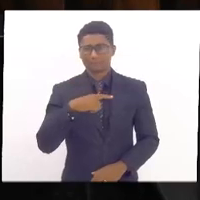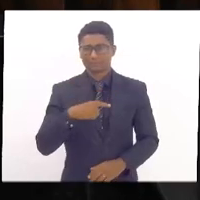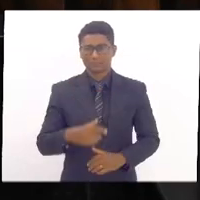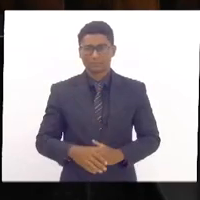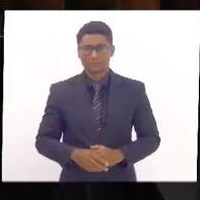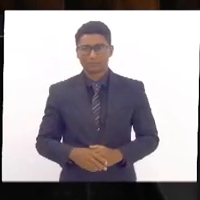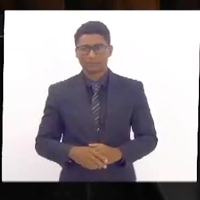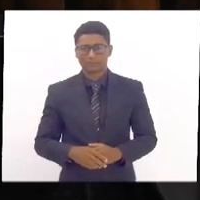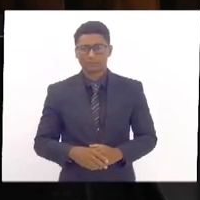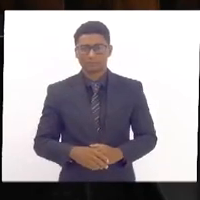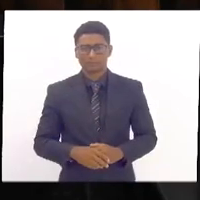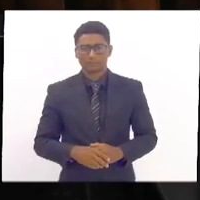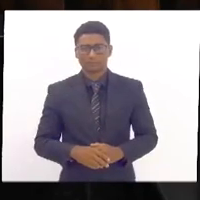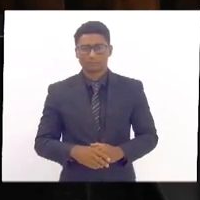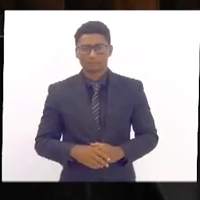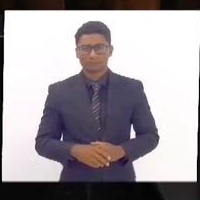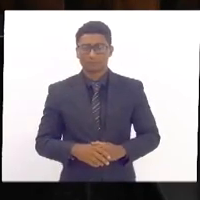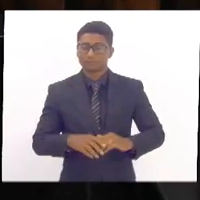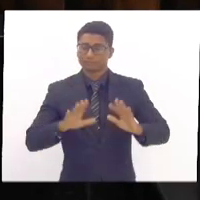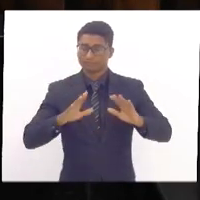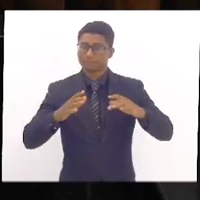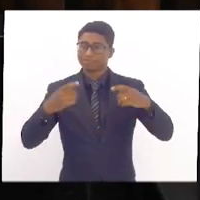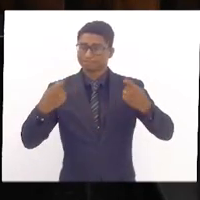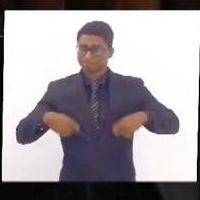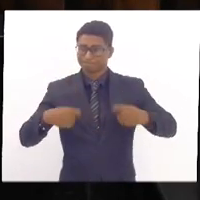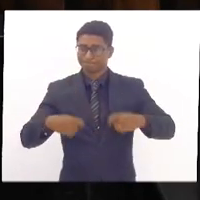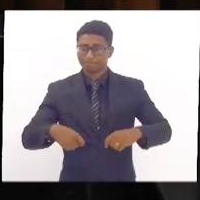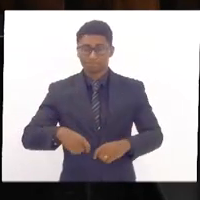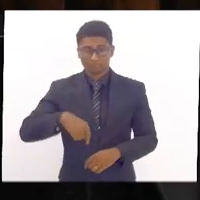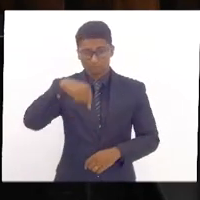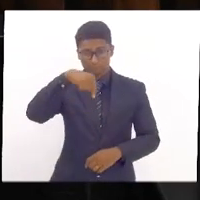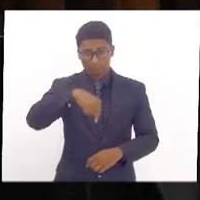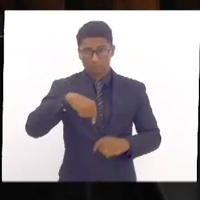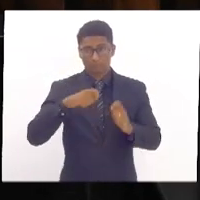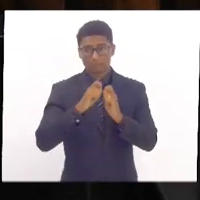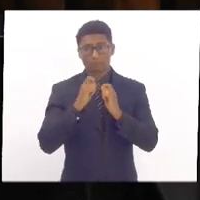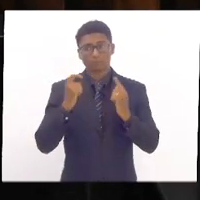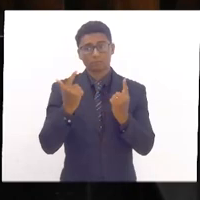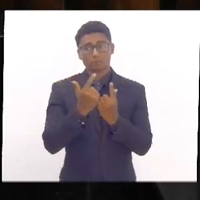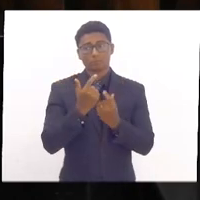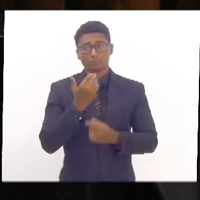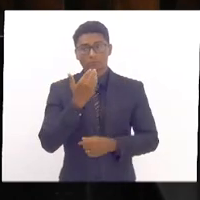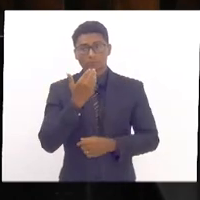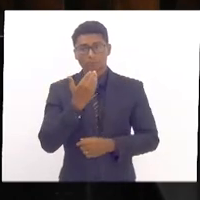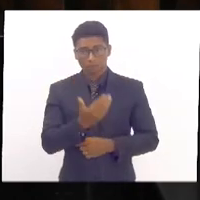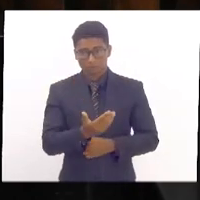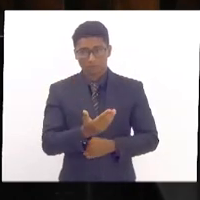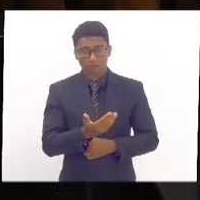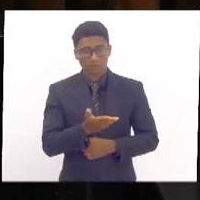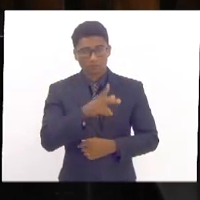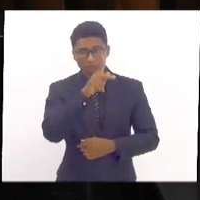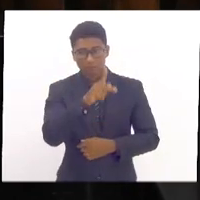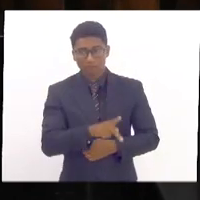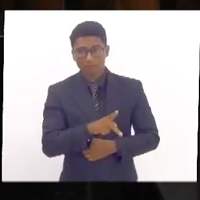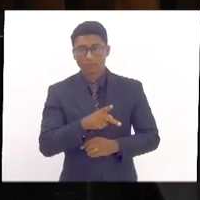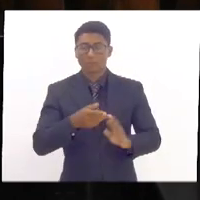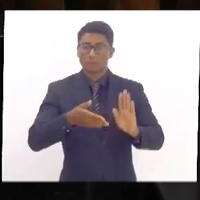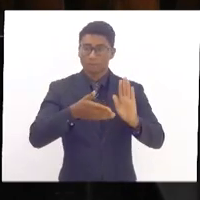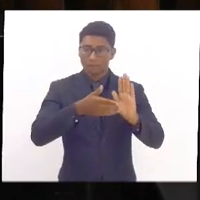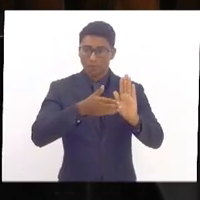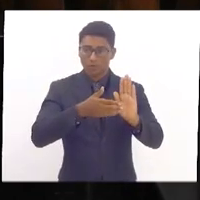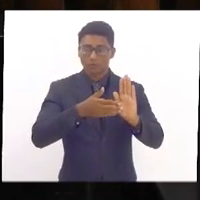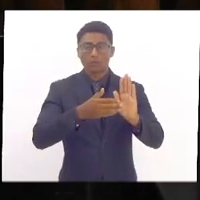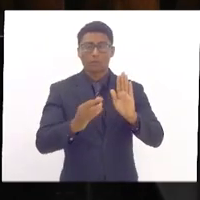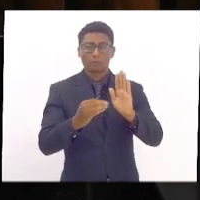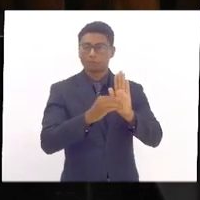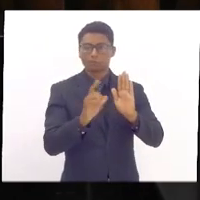que necessariamente temos que solicitar à presidência da Casa que ele não volte à pauta antes de ter uma